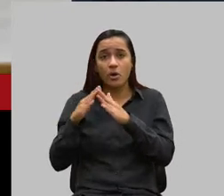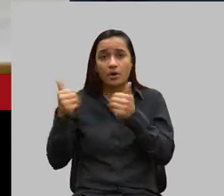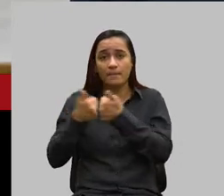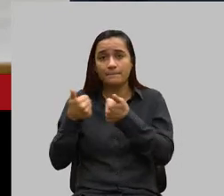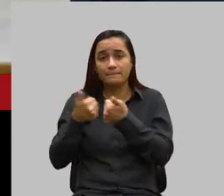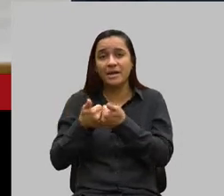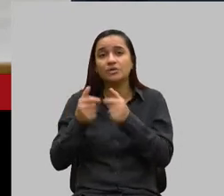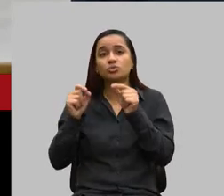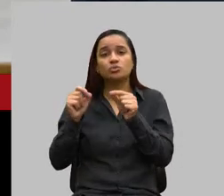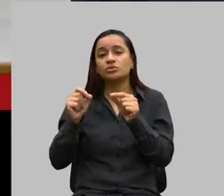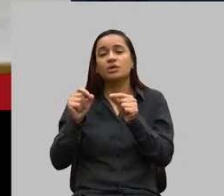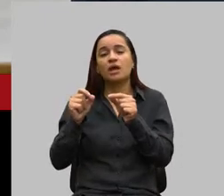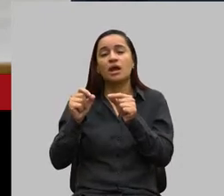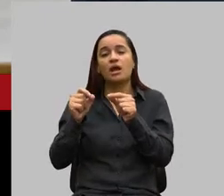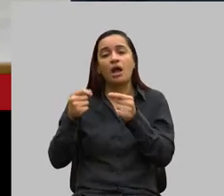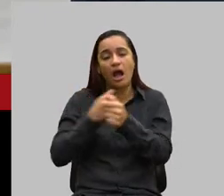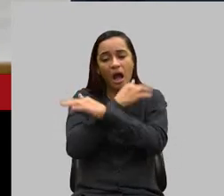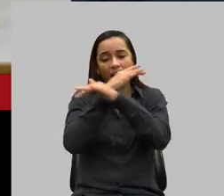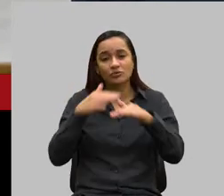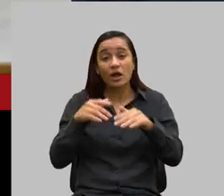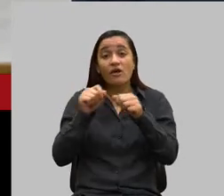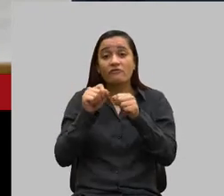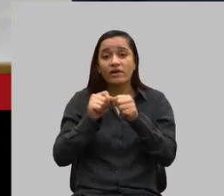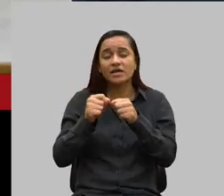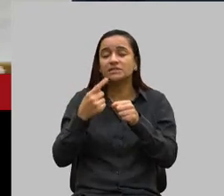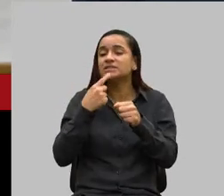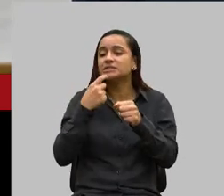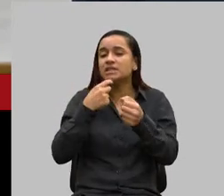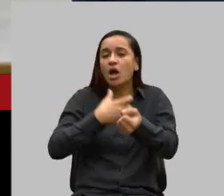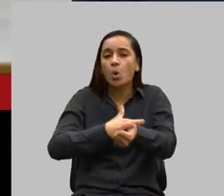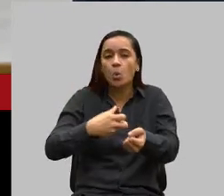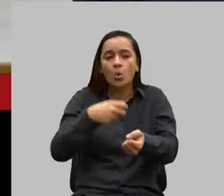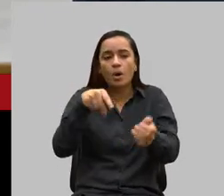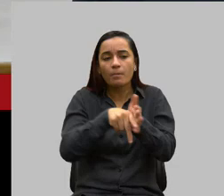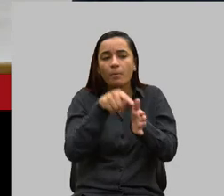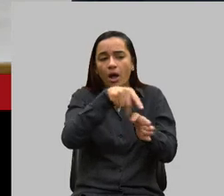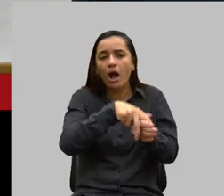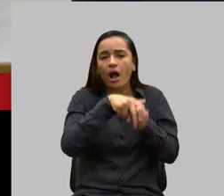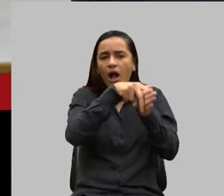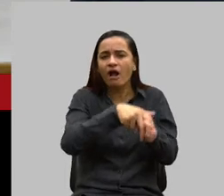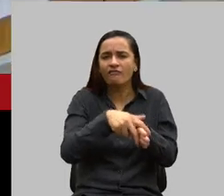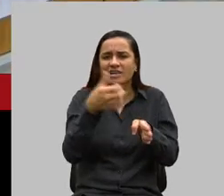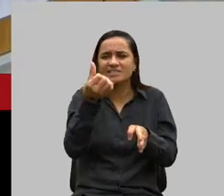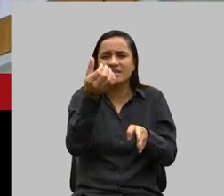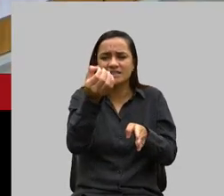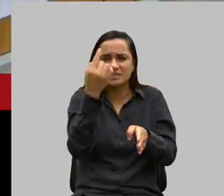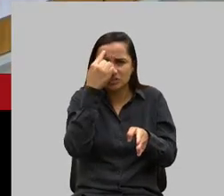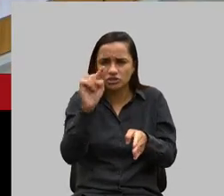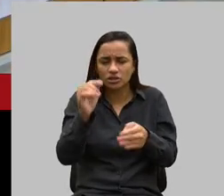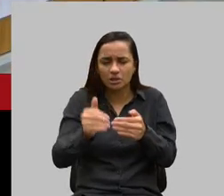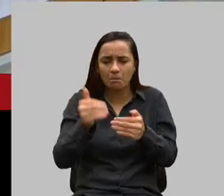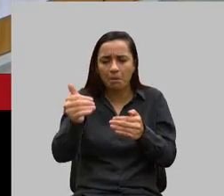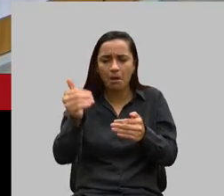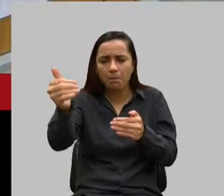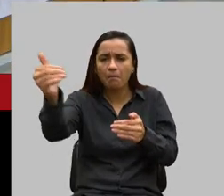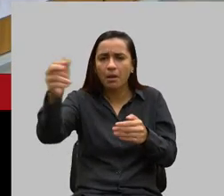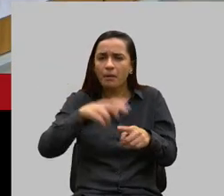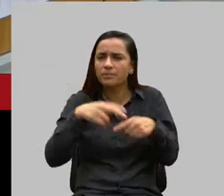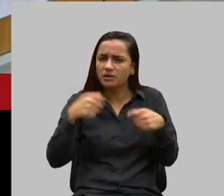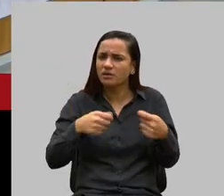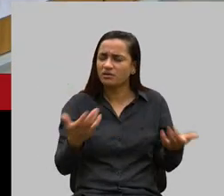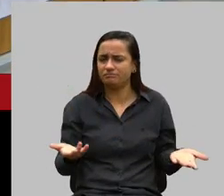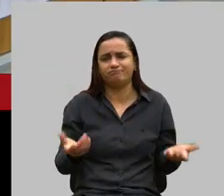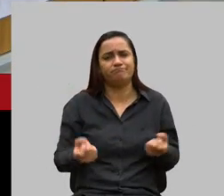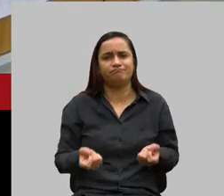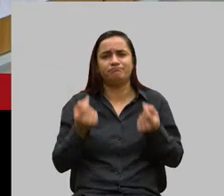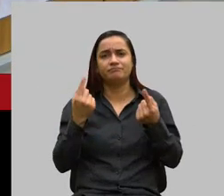sangue do cavalo de 660 dias para poder entrar no parque gente tem que achar outra saída eu sugiro que você que